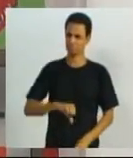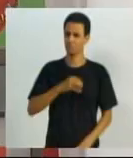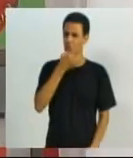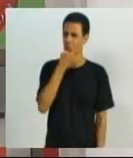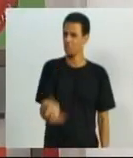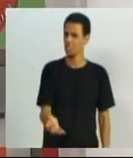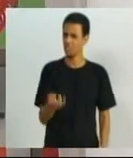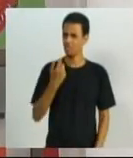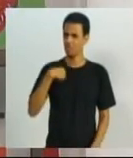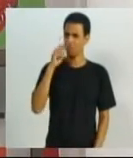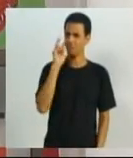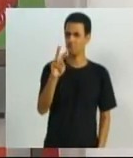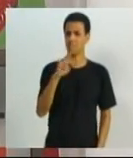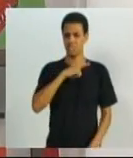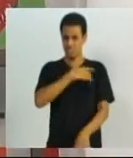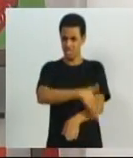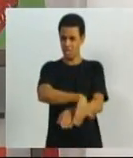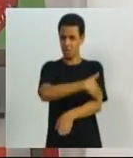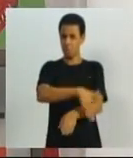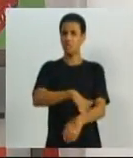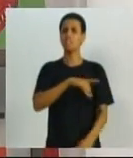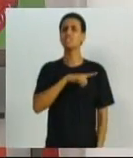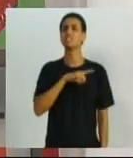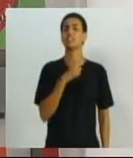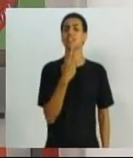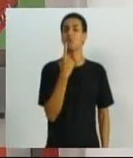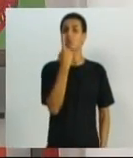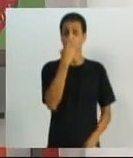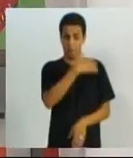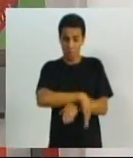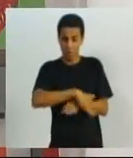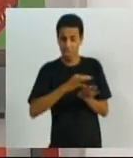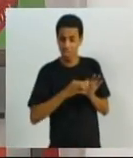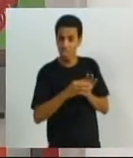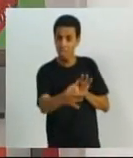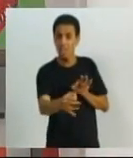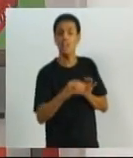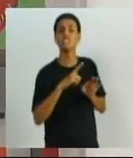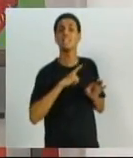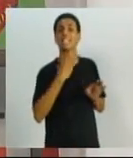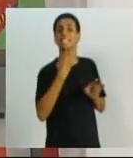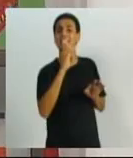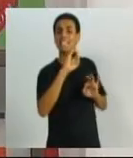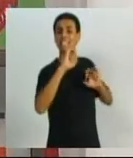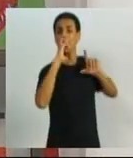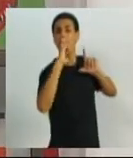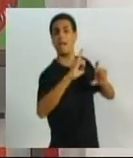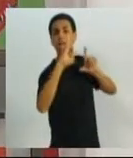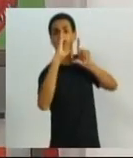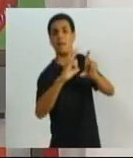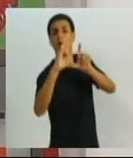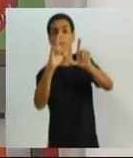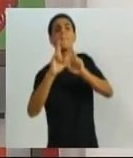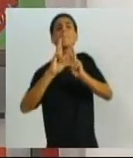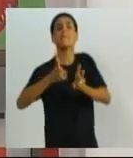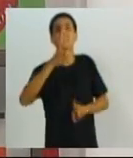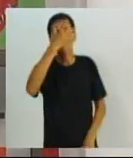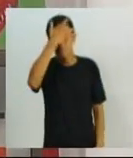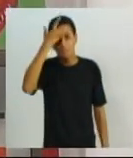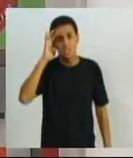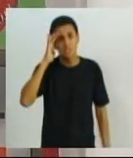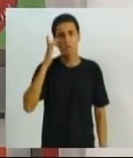assistimos. Tinha ruas que tinha 30, numa rua de 100 metros, tinha 30 placas do mesmo candidato. Isso não